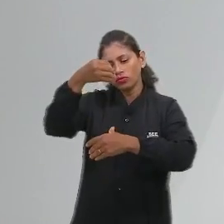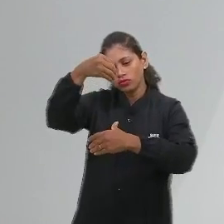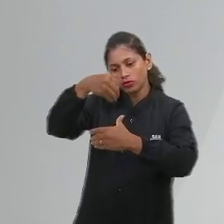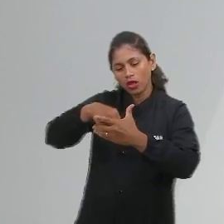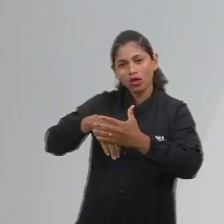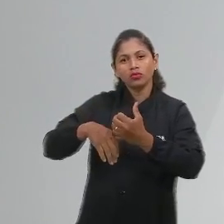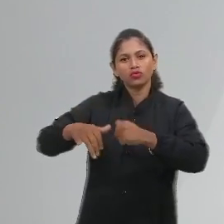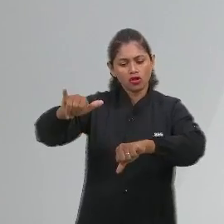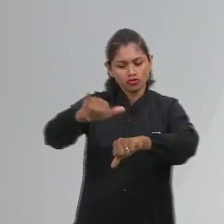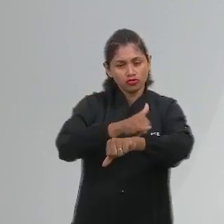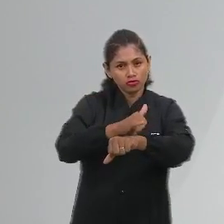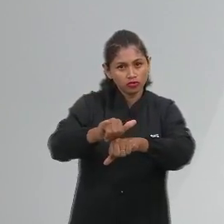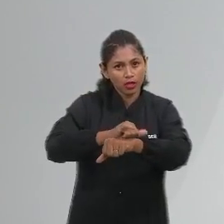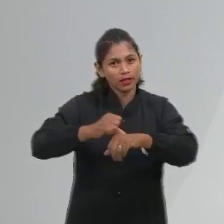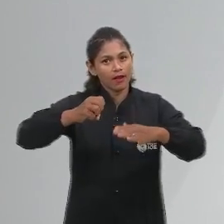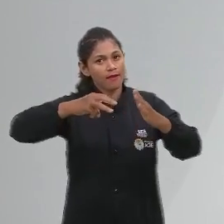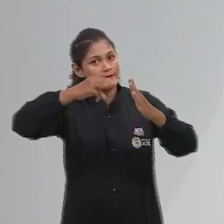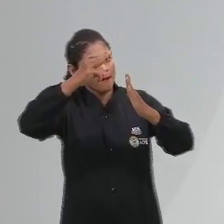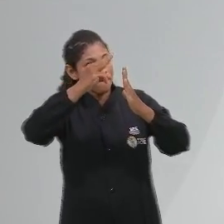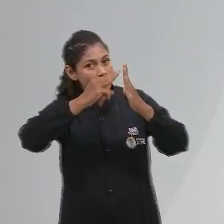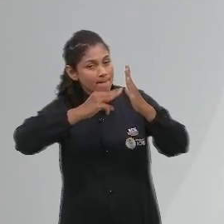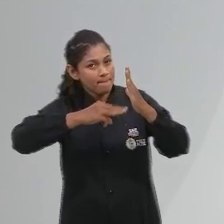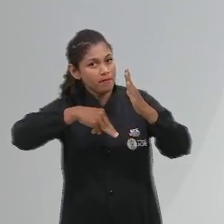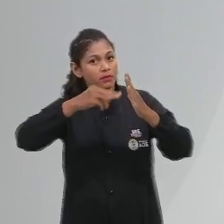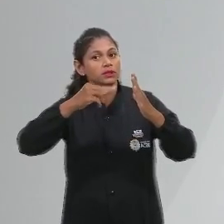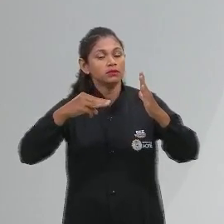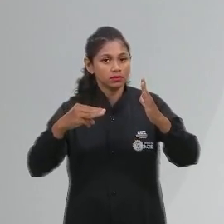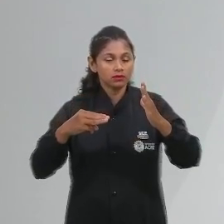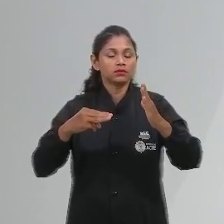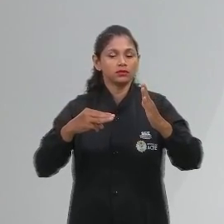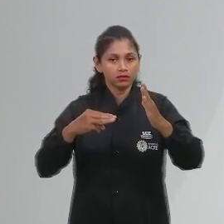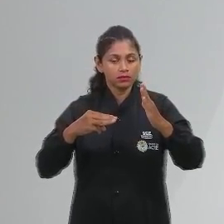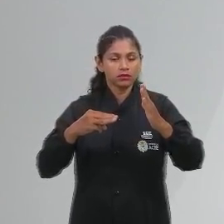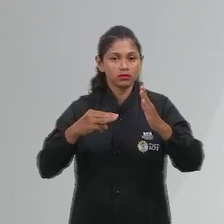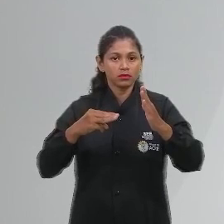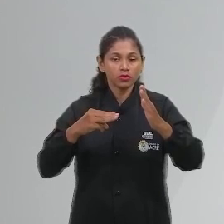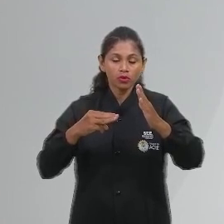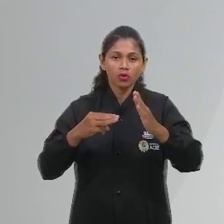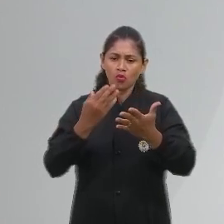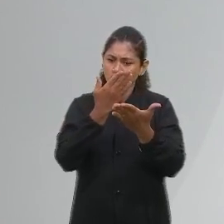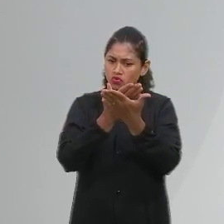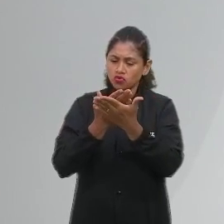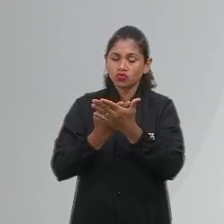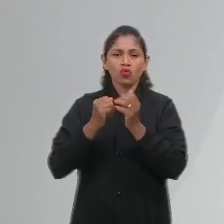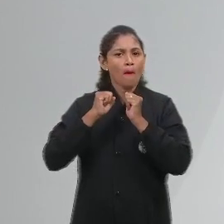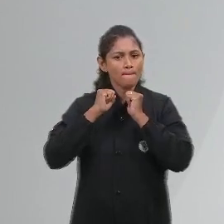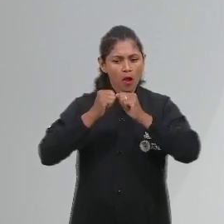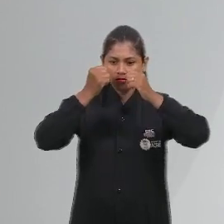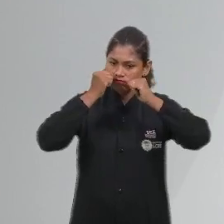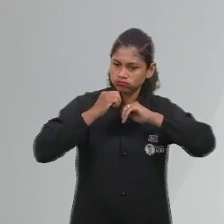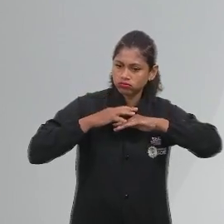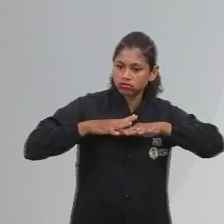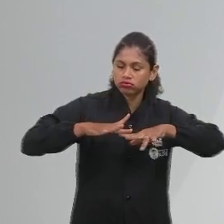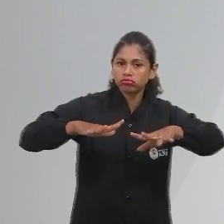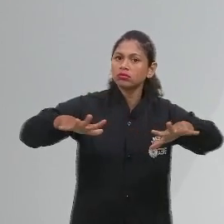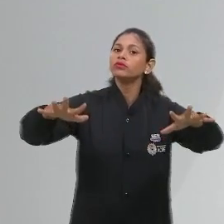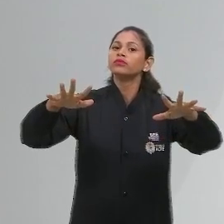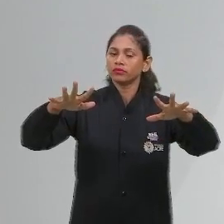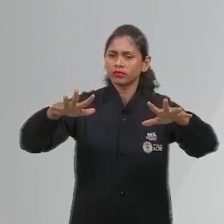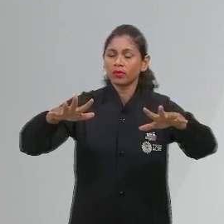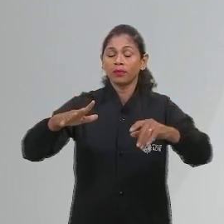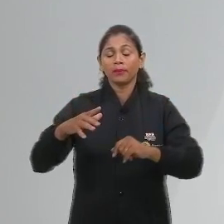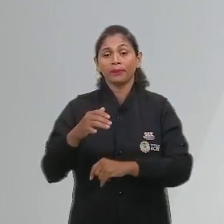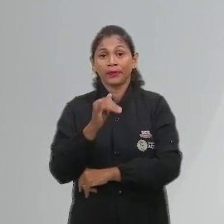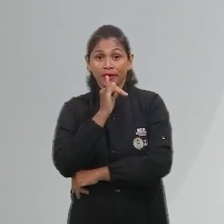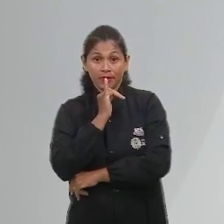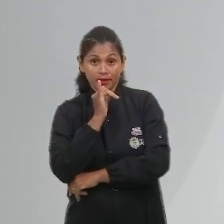com a adoção de procedimentos que inclusive esse estudo ele possa ser replicado. Isso implica dizer o quê? Eu tenho uma pesquisa